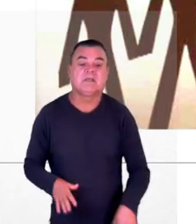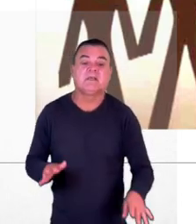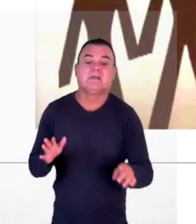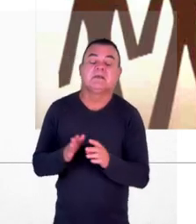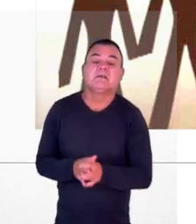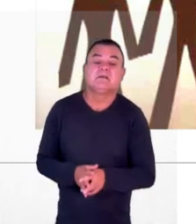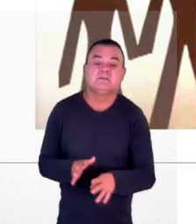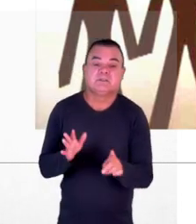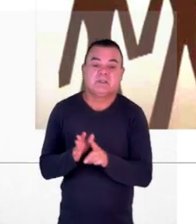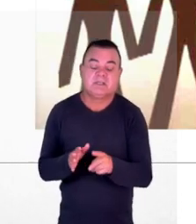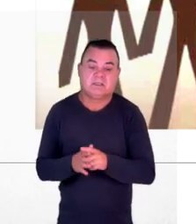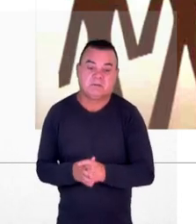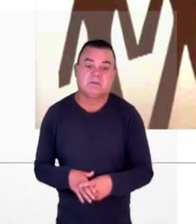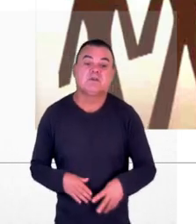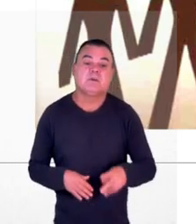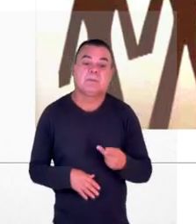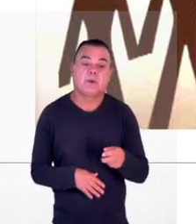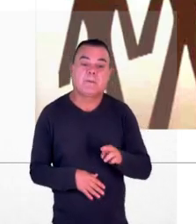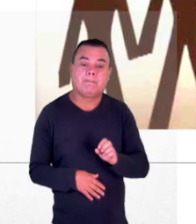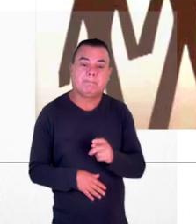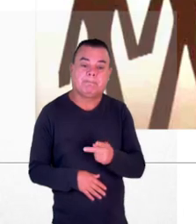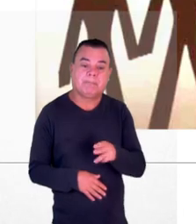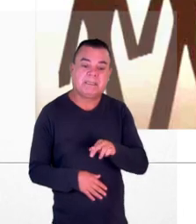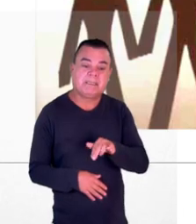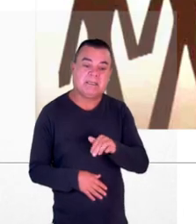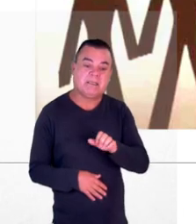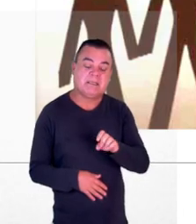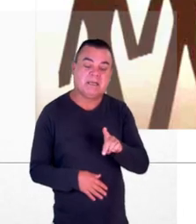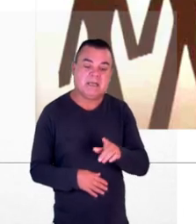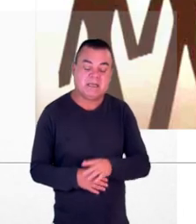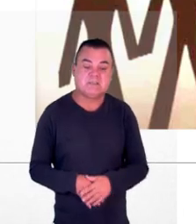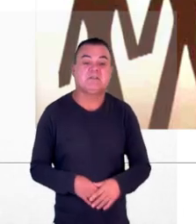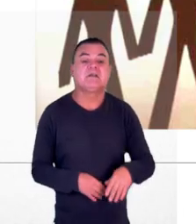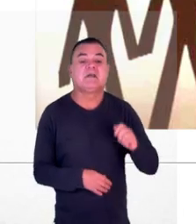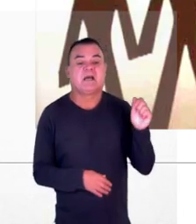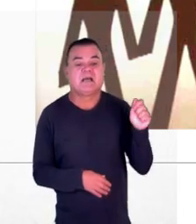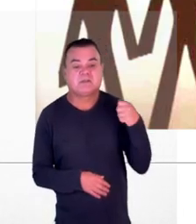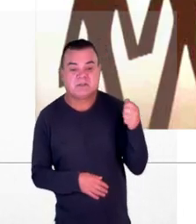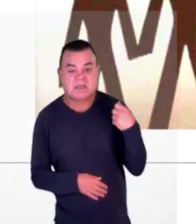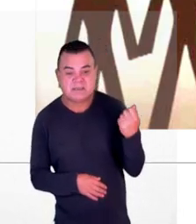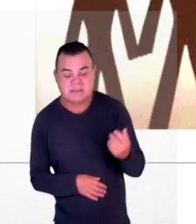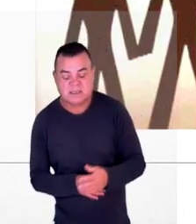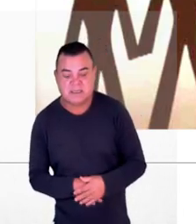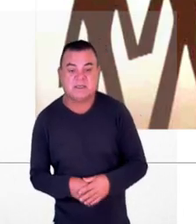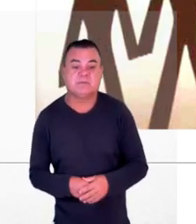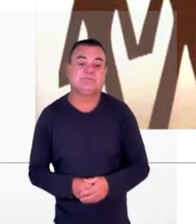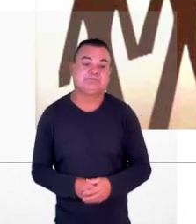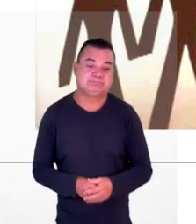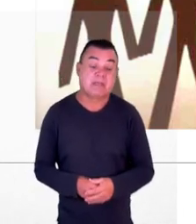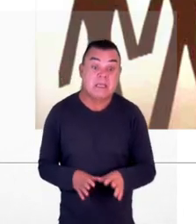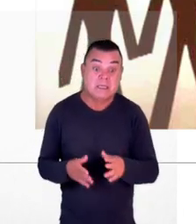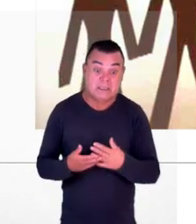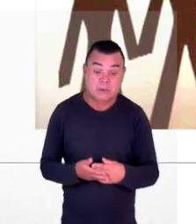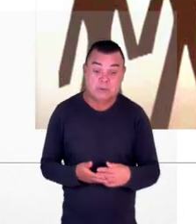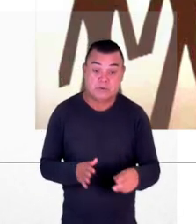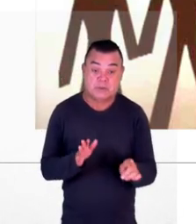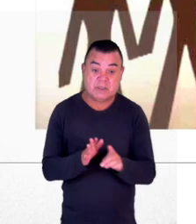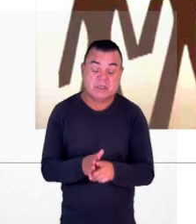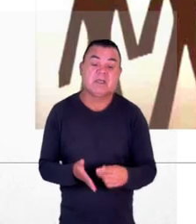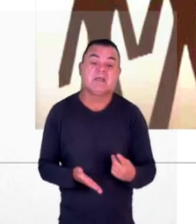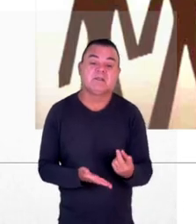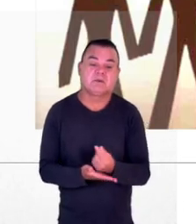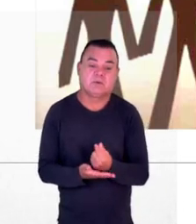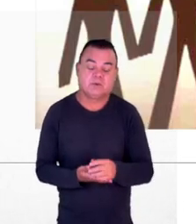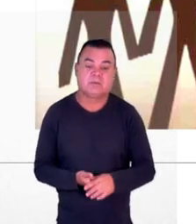direito de votar e ser votado direito de de associação né e os direitos econômicos sociais e culturais saúde